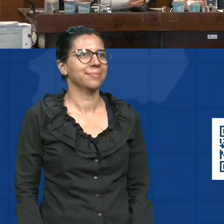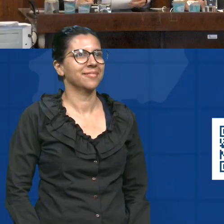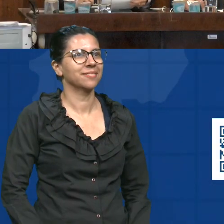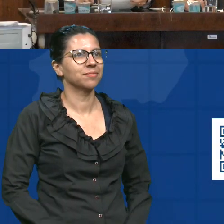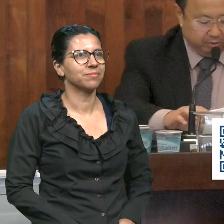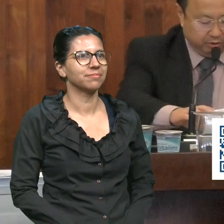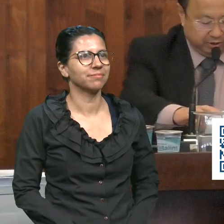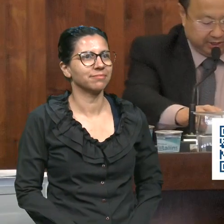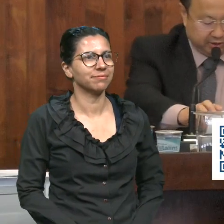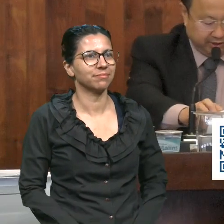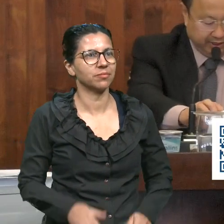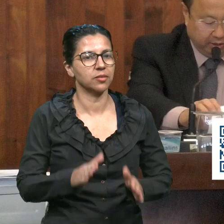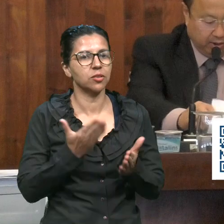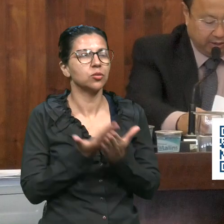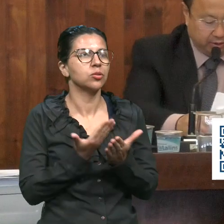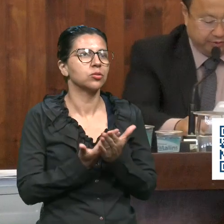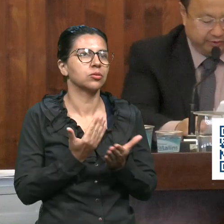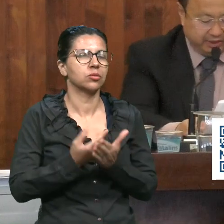Requerimento